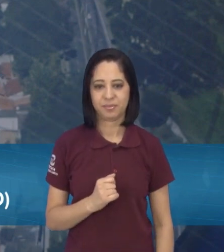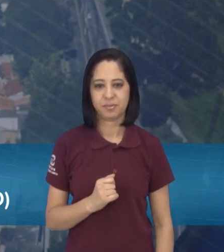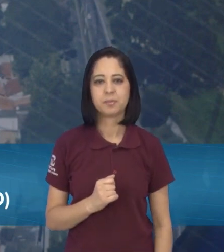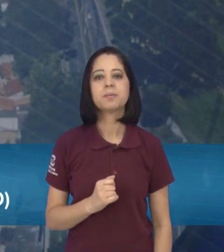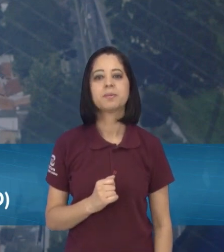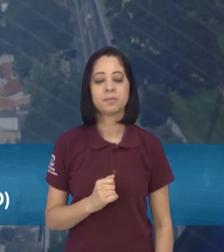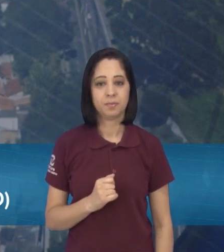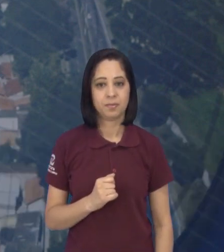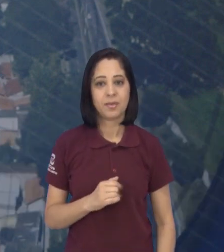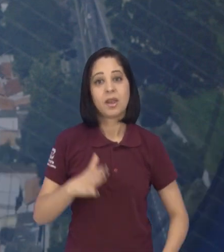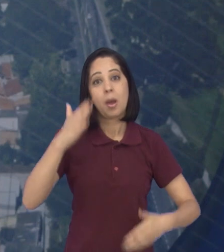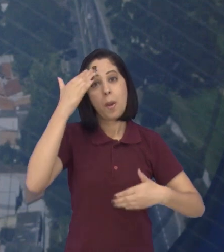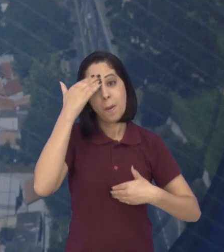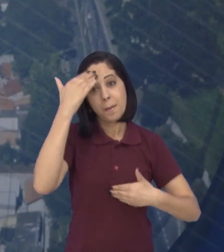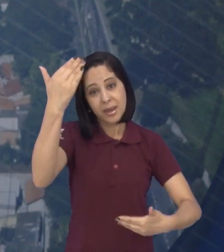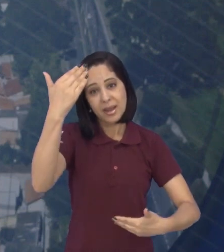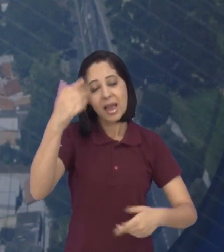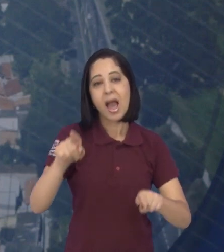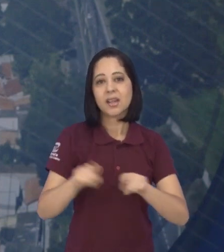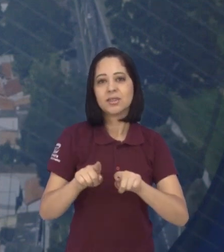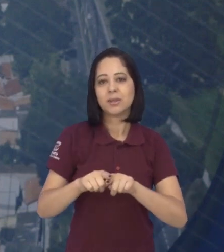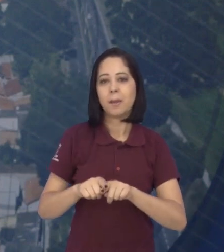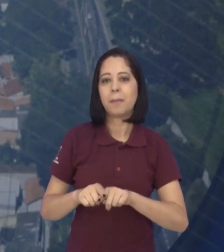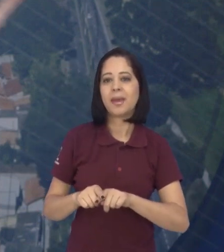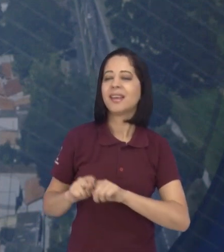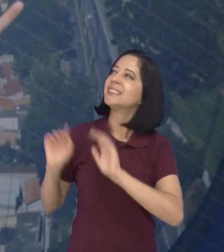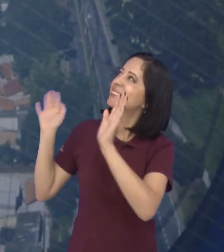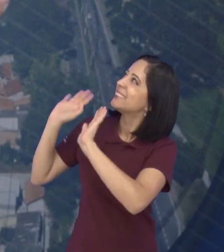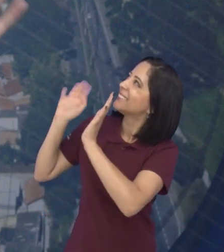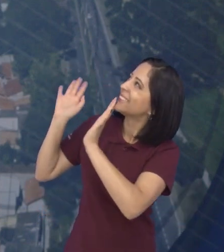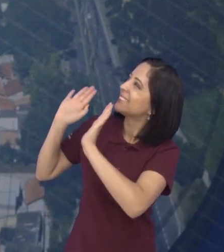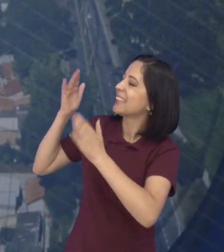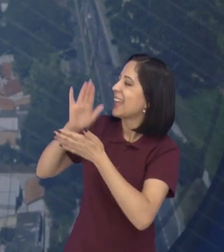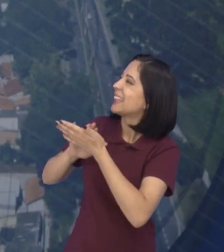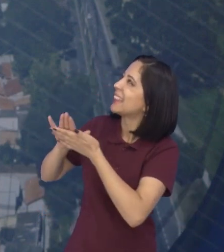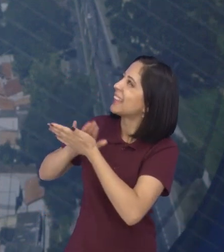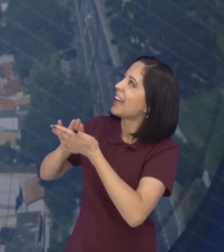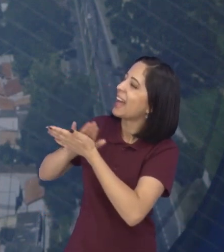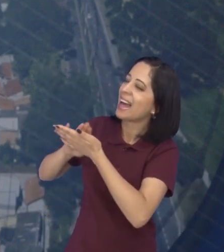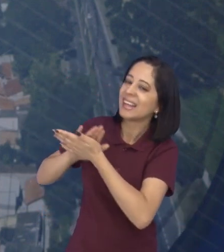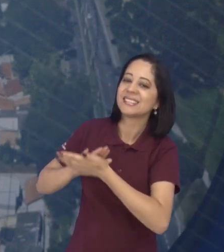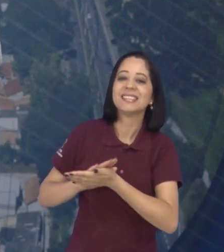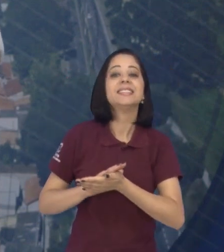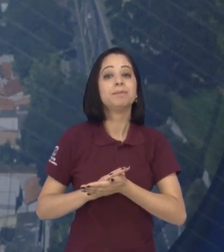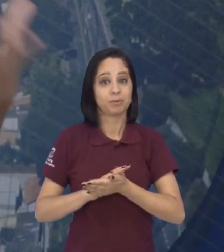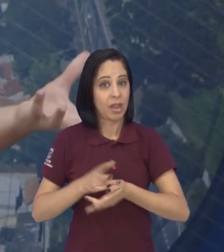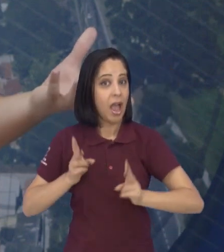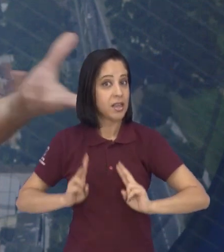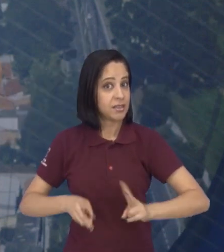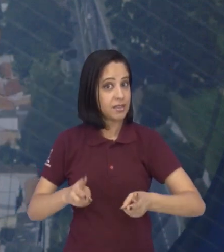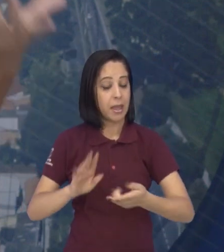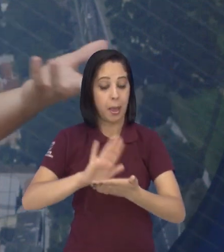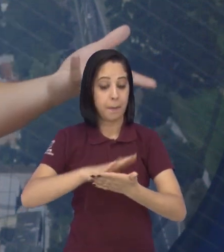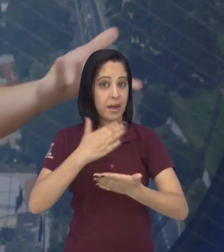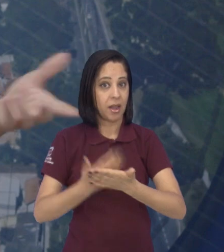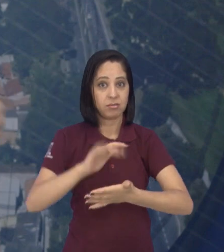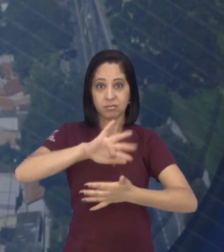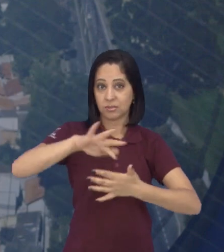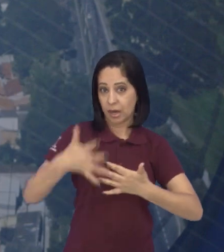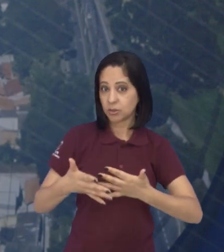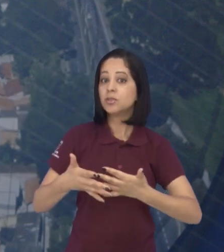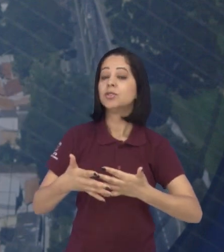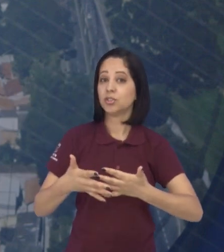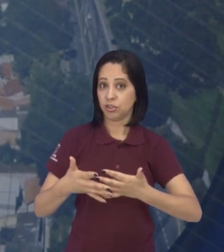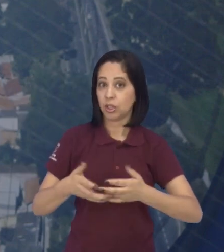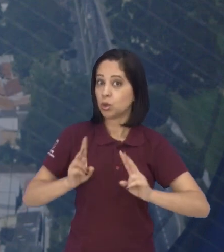@tvcâmarasjc. Eu quero agradecer também a Ana Furtado. Obrigada, Ana, que esteve aqui com a gente durante todo o programa, toda semana.